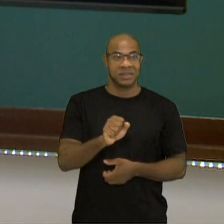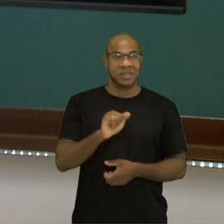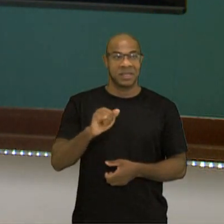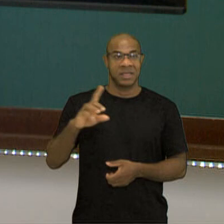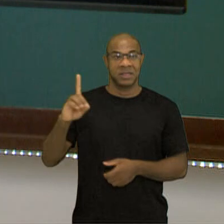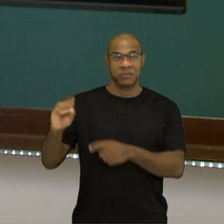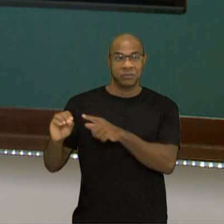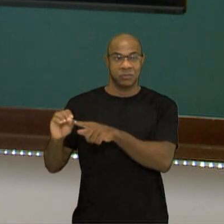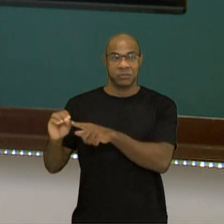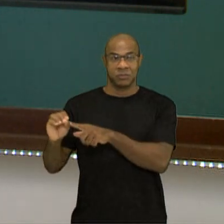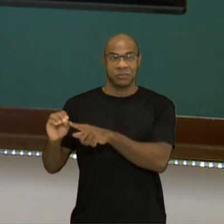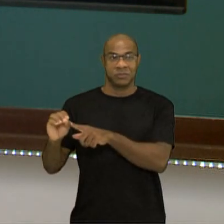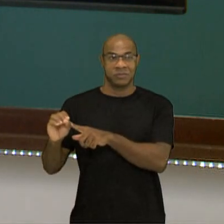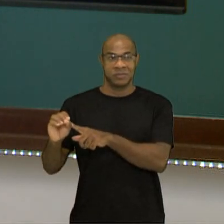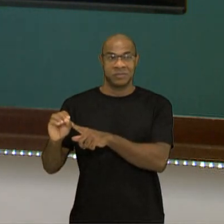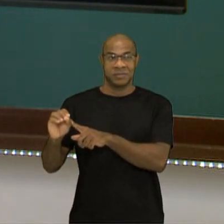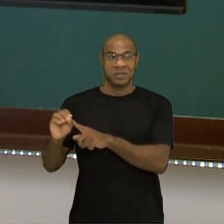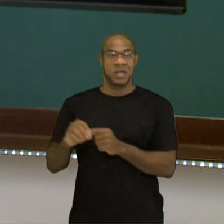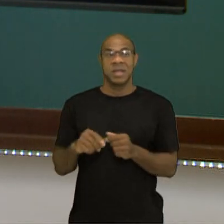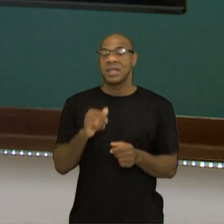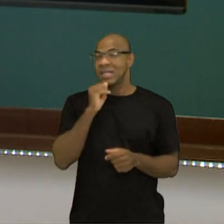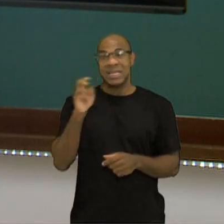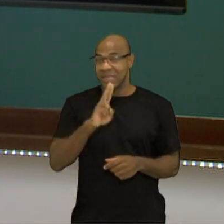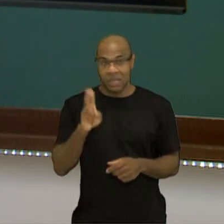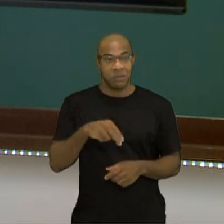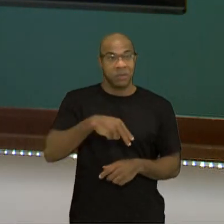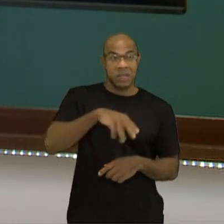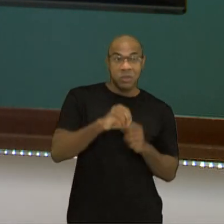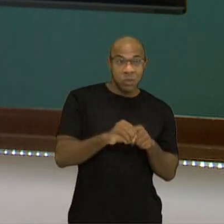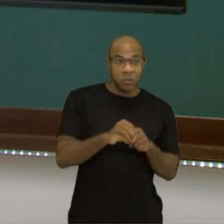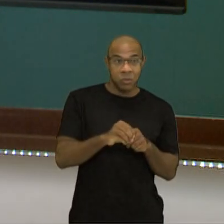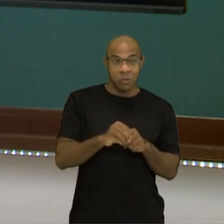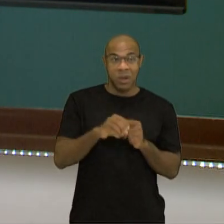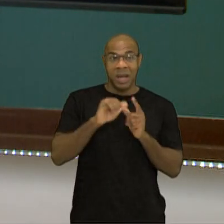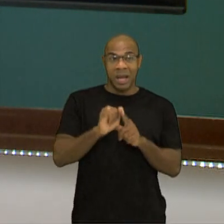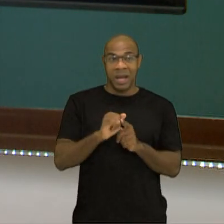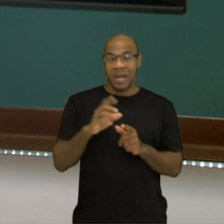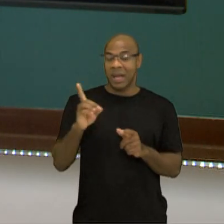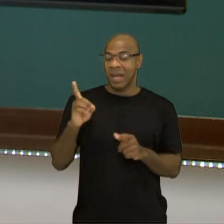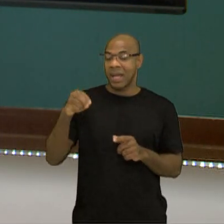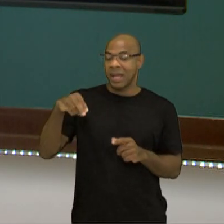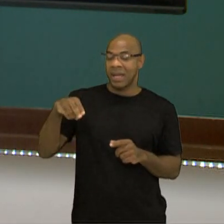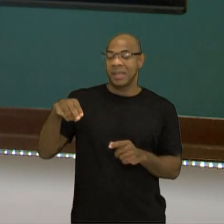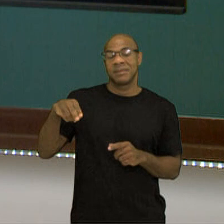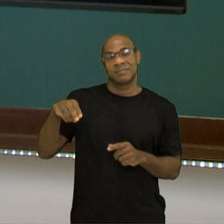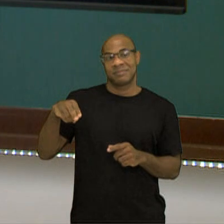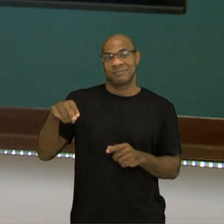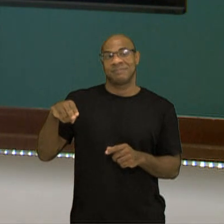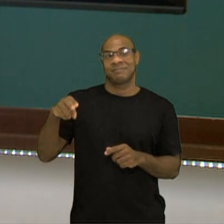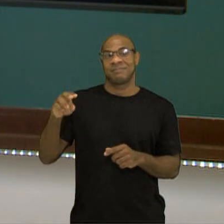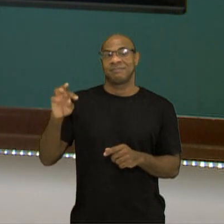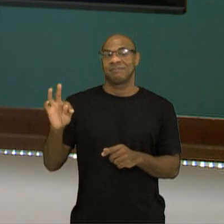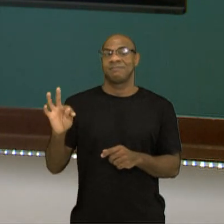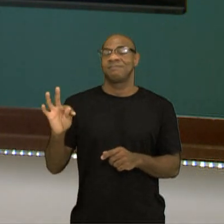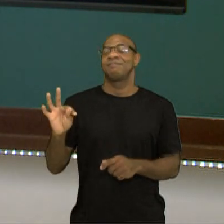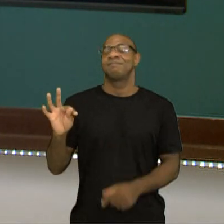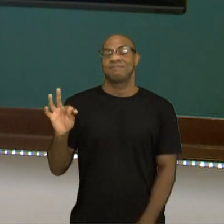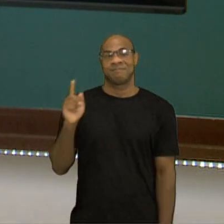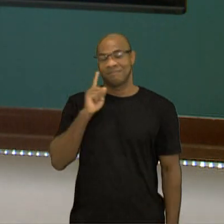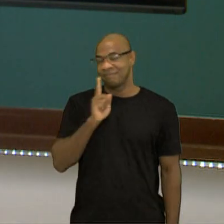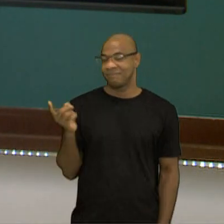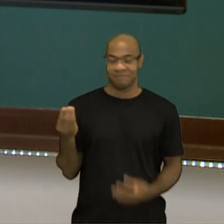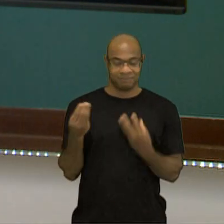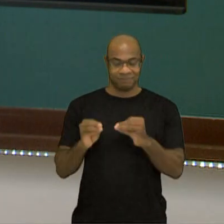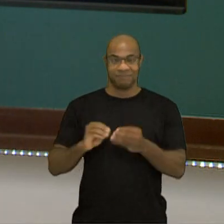save my files before shutting down my computer. Negativa. No, I don't save my files